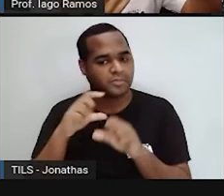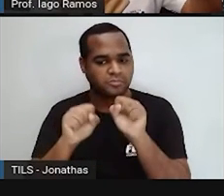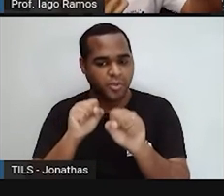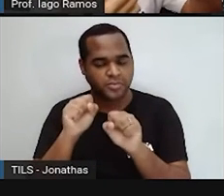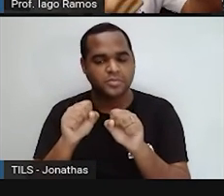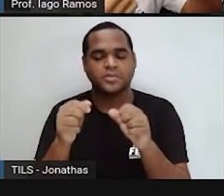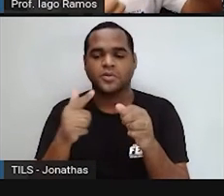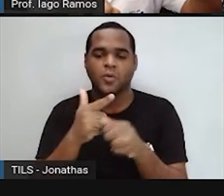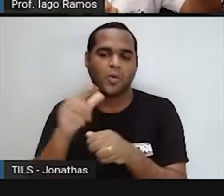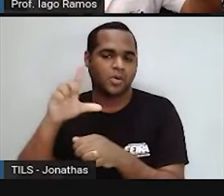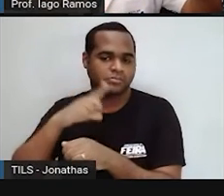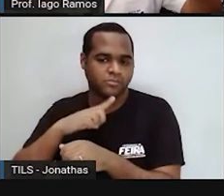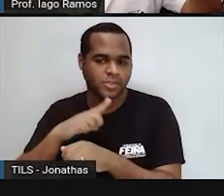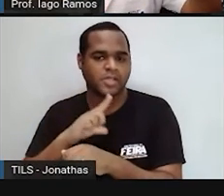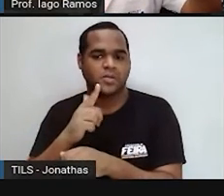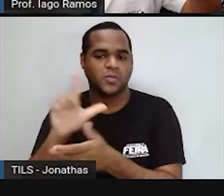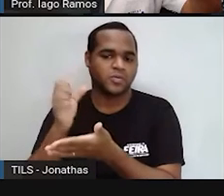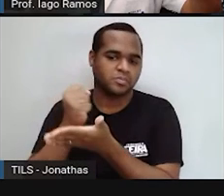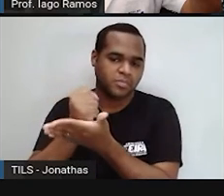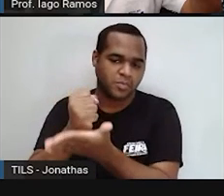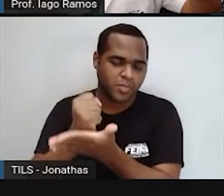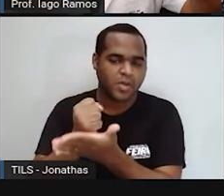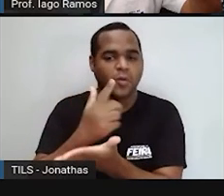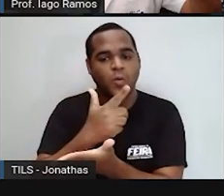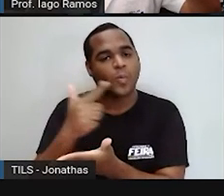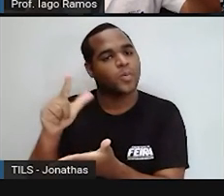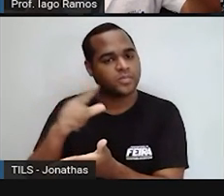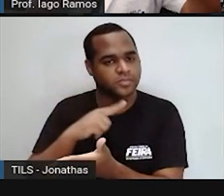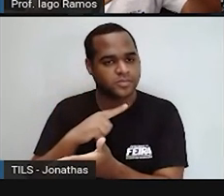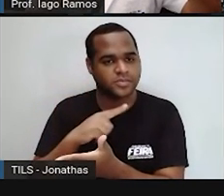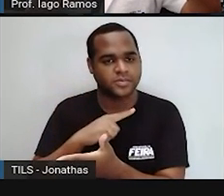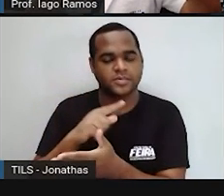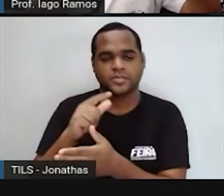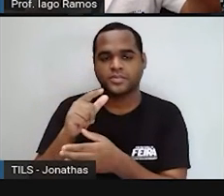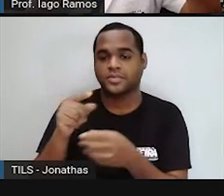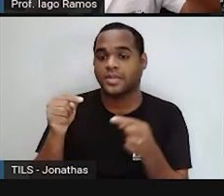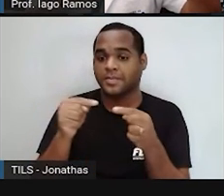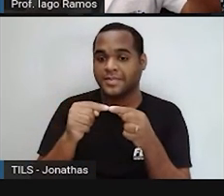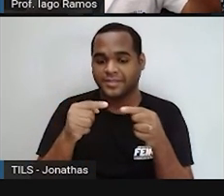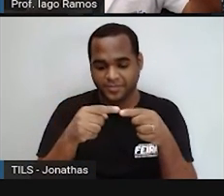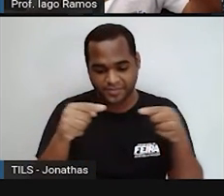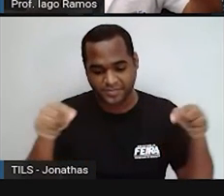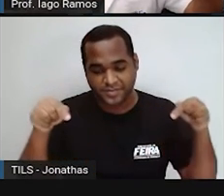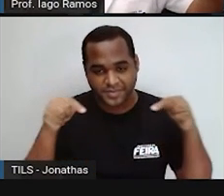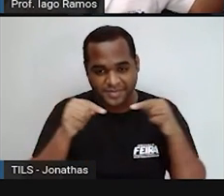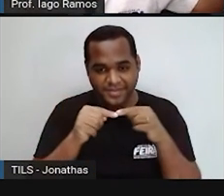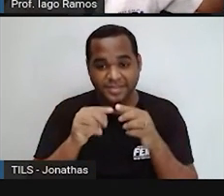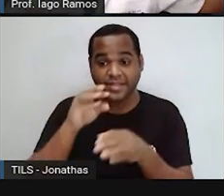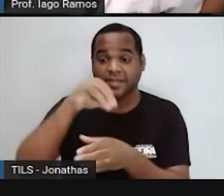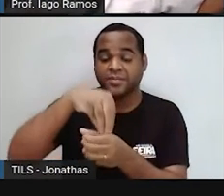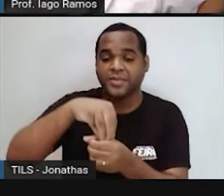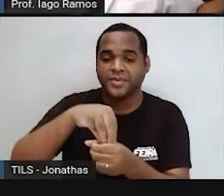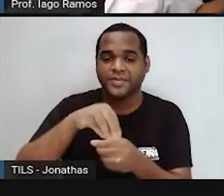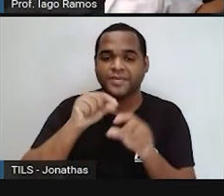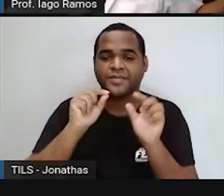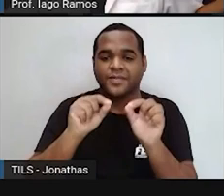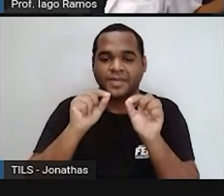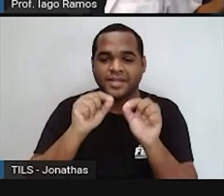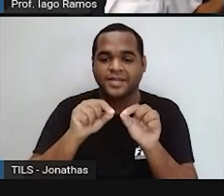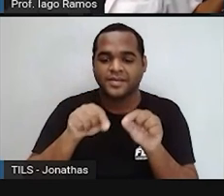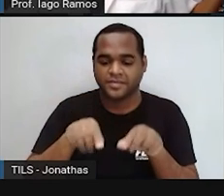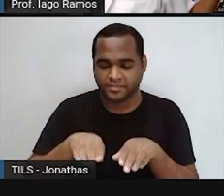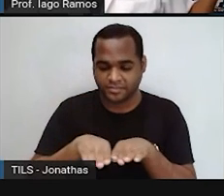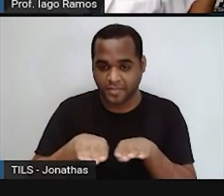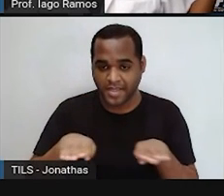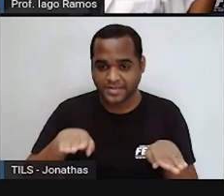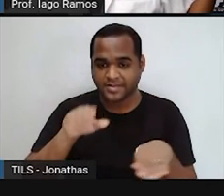aba um aqui com outra aba um aqui com outra aba e esse quadrado aqui no meio vai ser a